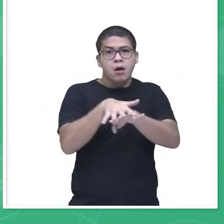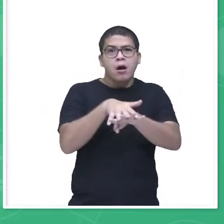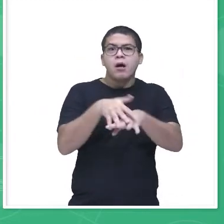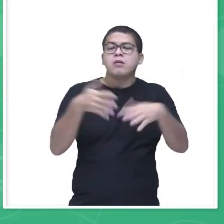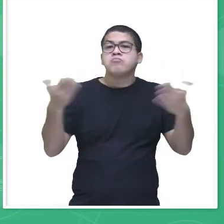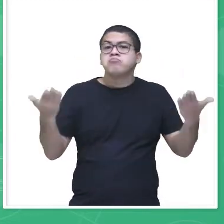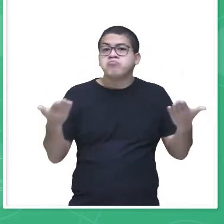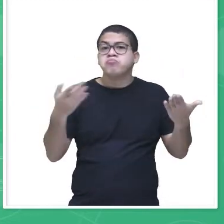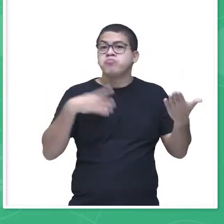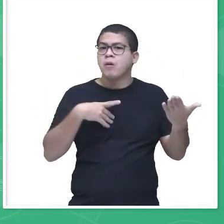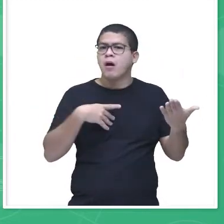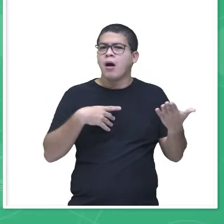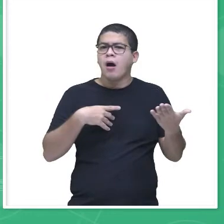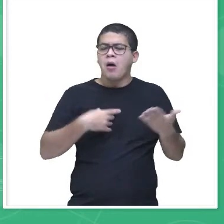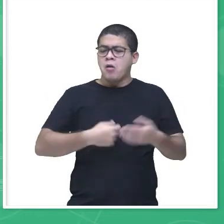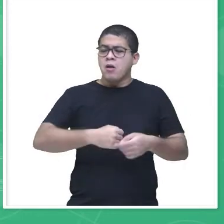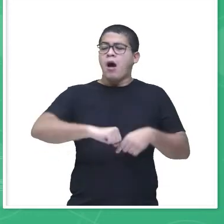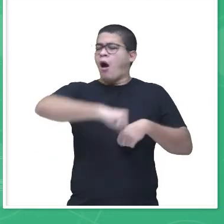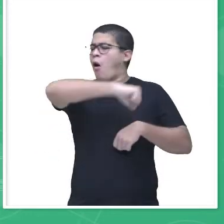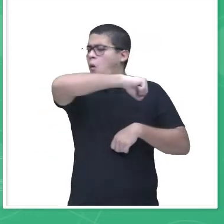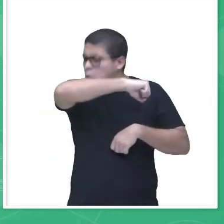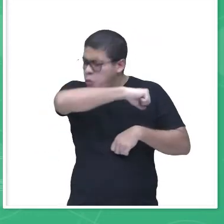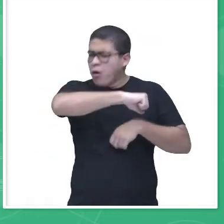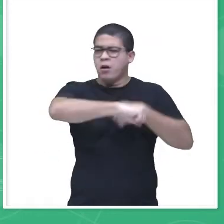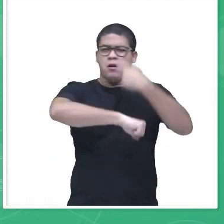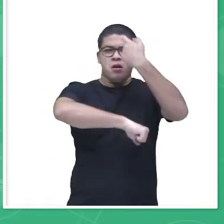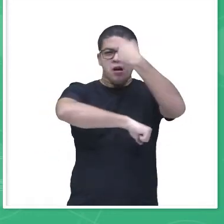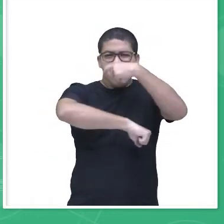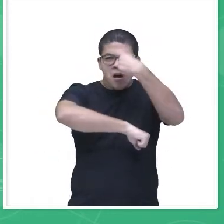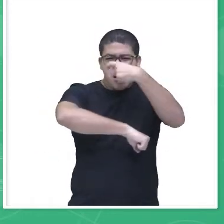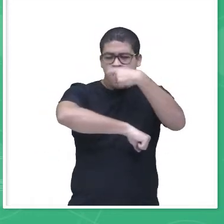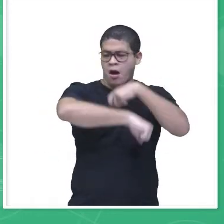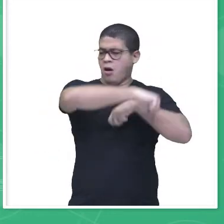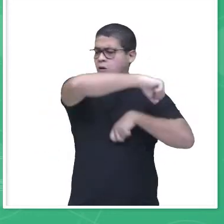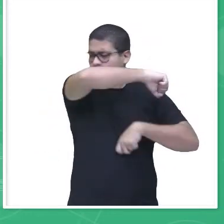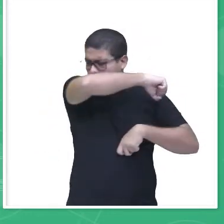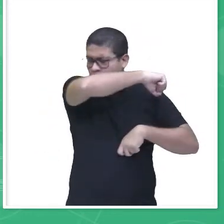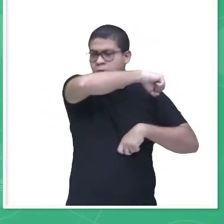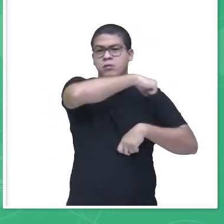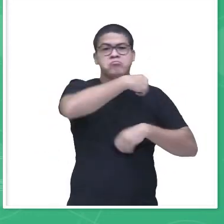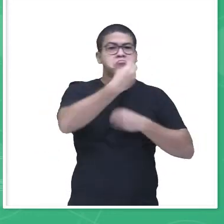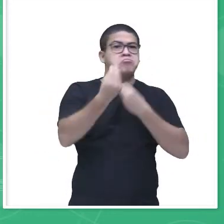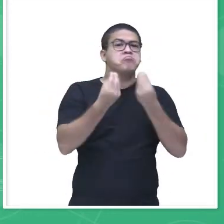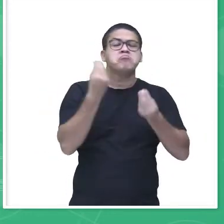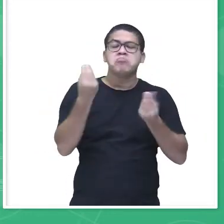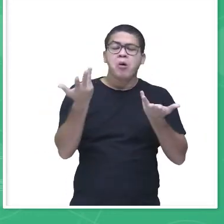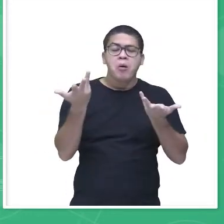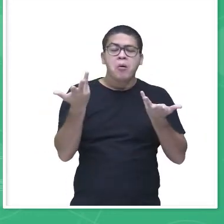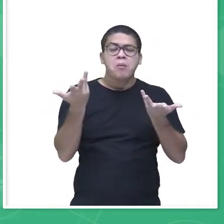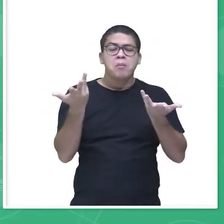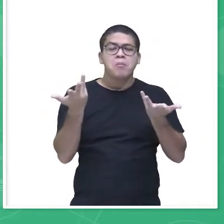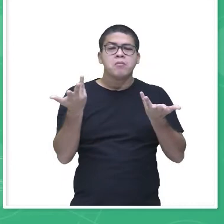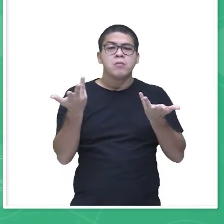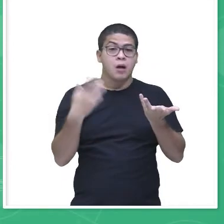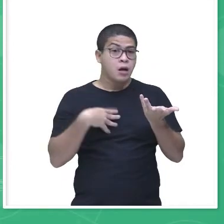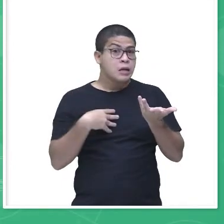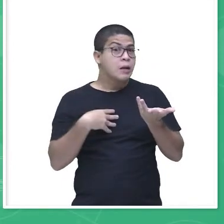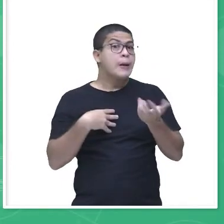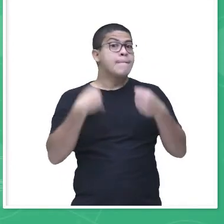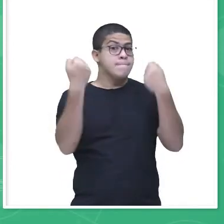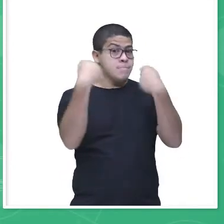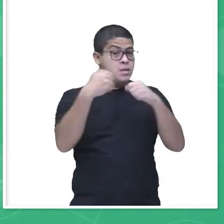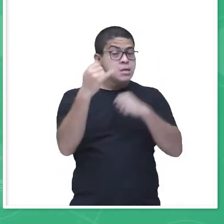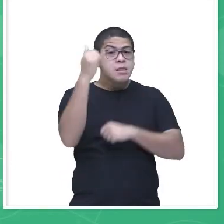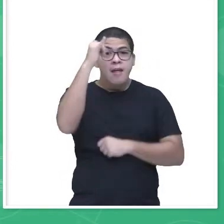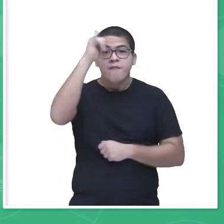De tossir ou espirrar com o rosto coberto aqui pelo braço, né? Então,